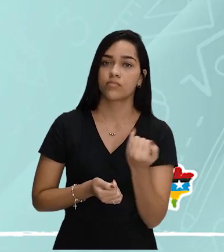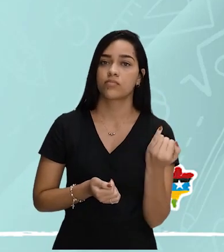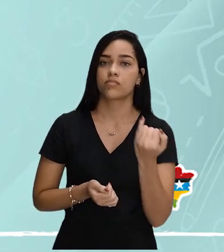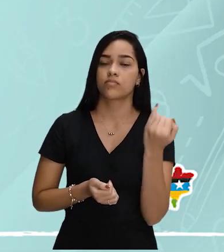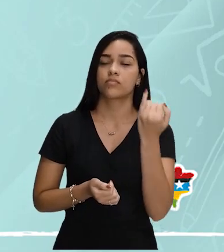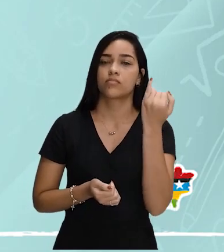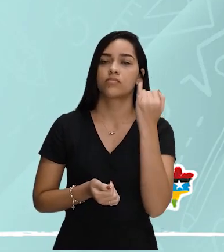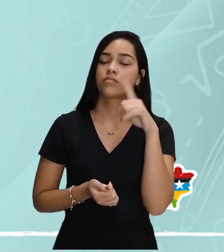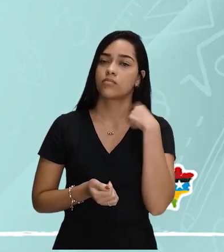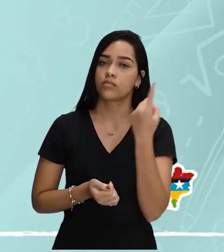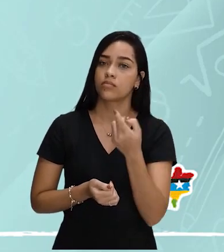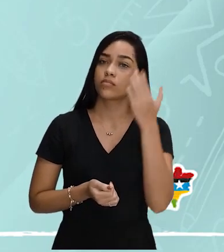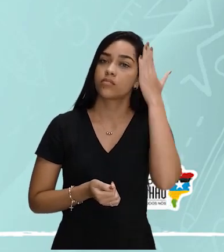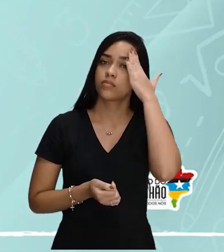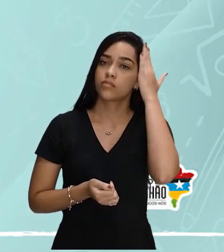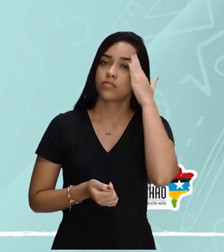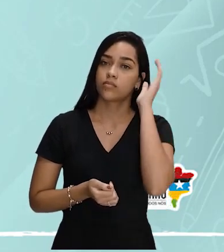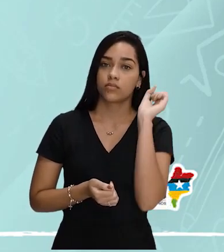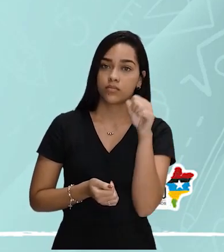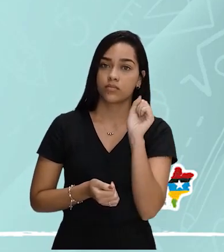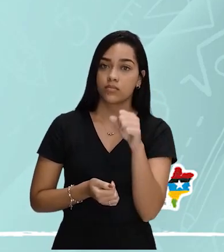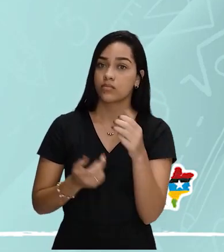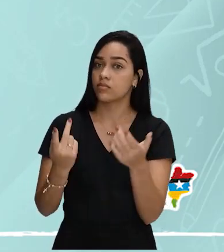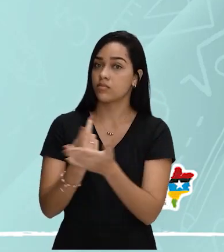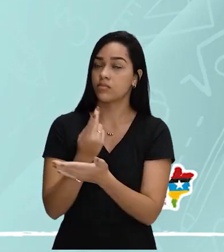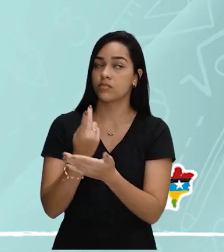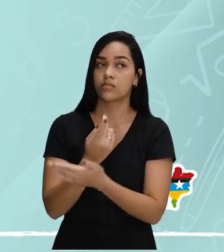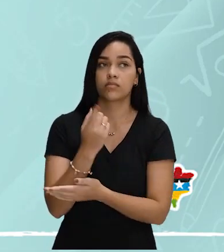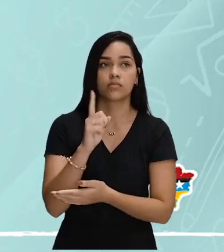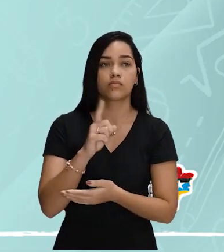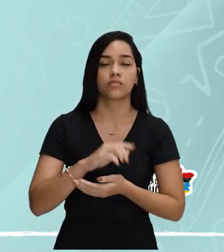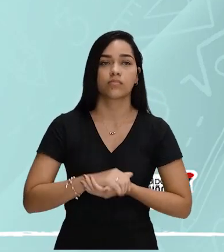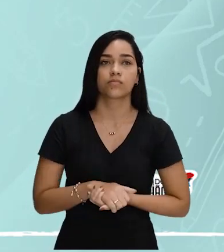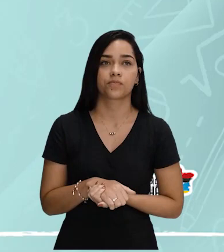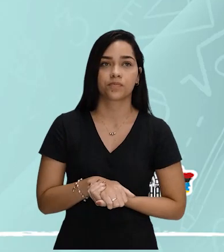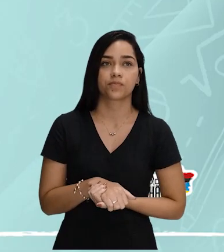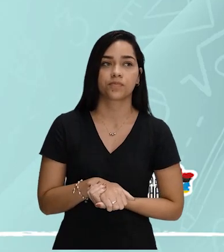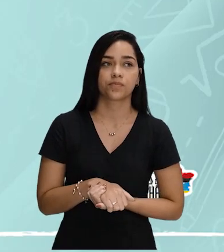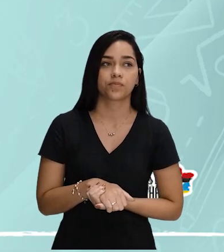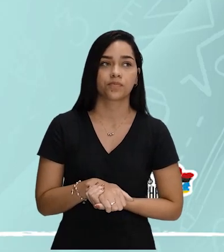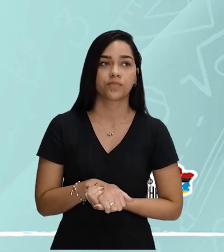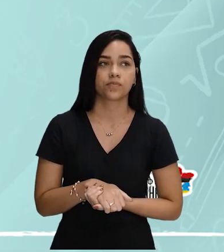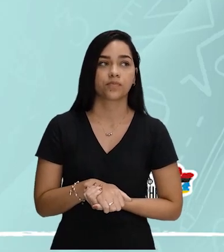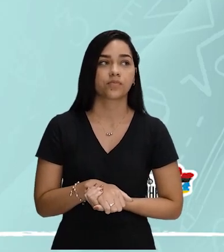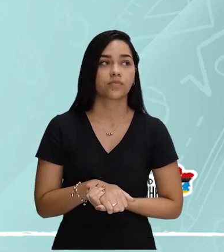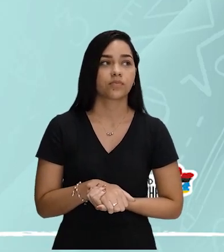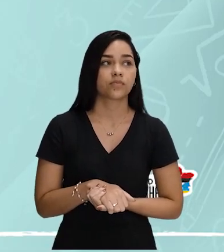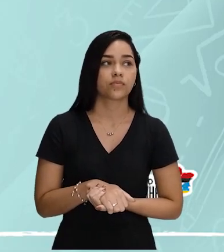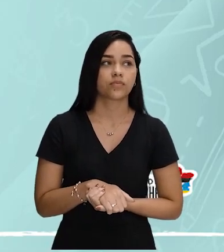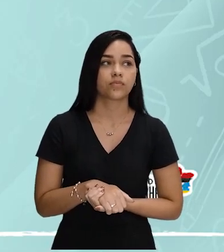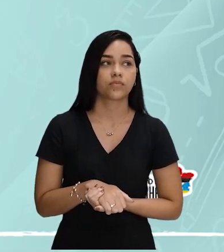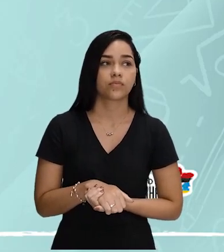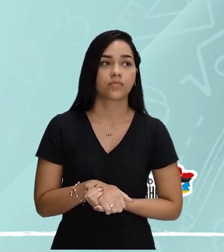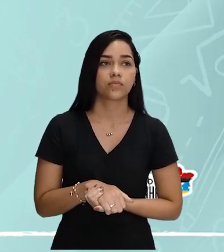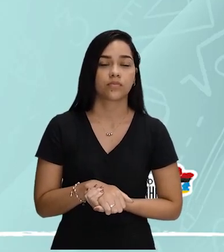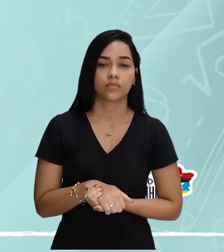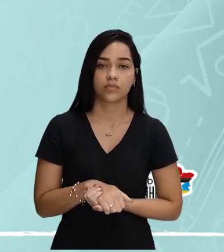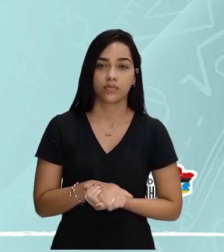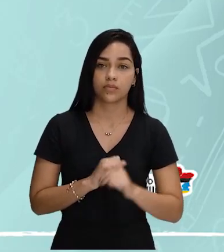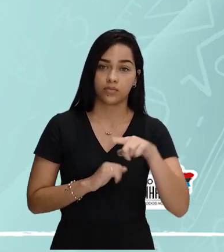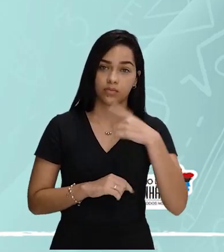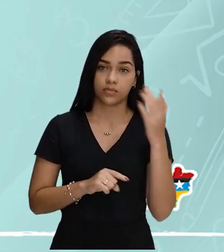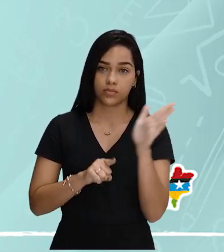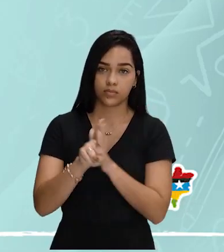a gente interpretar bem a questão para a gente não errar bobagem Ok Claro Então vamos